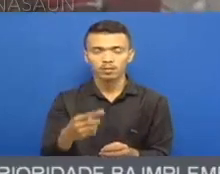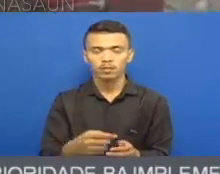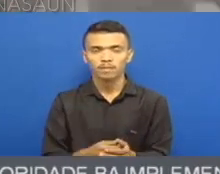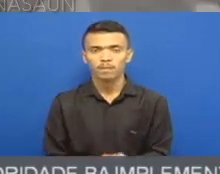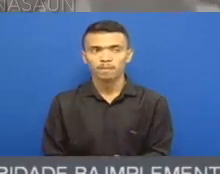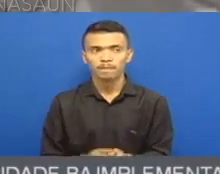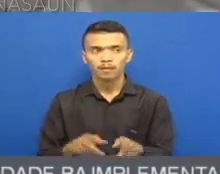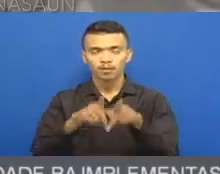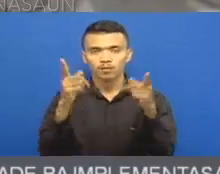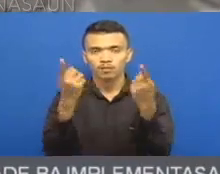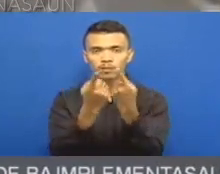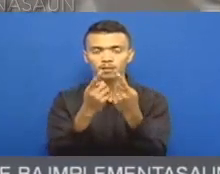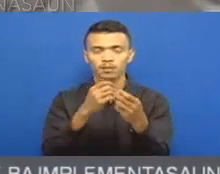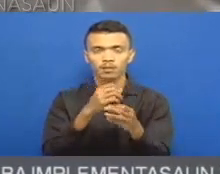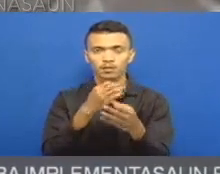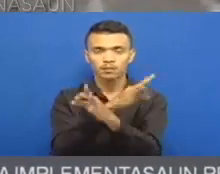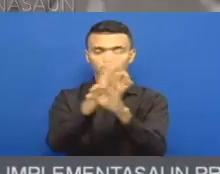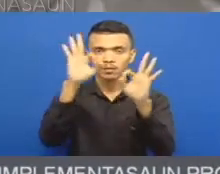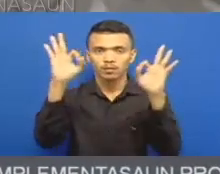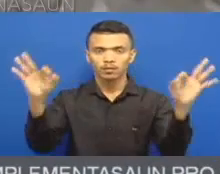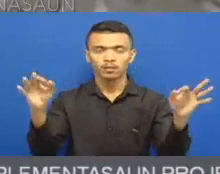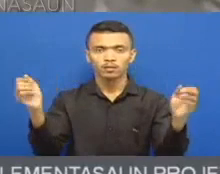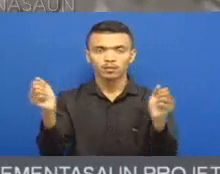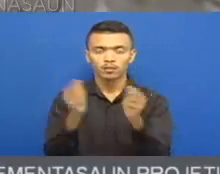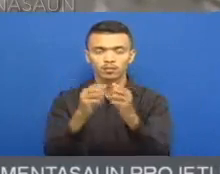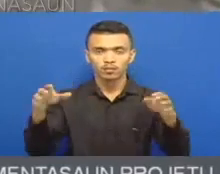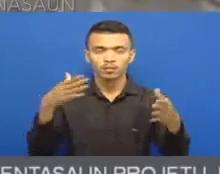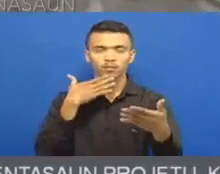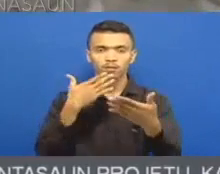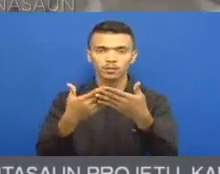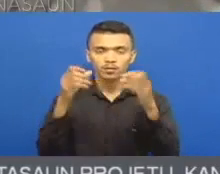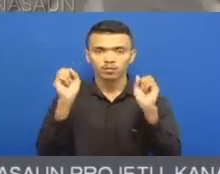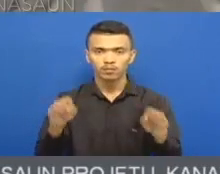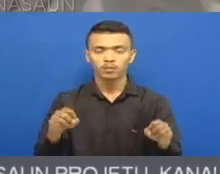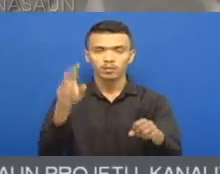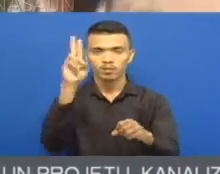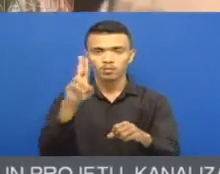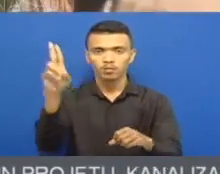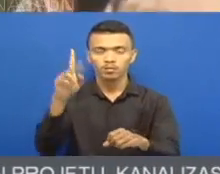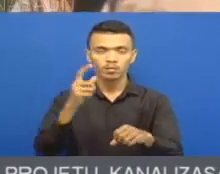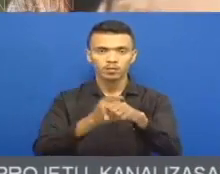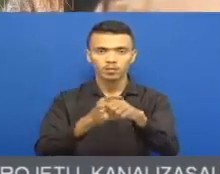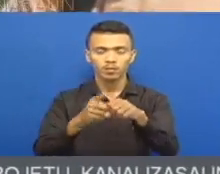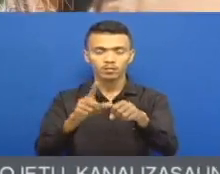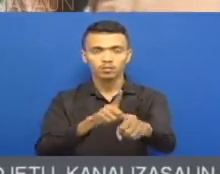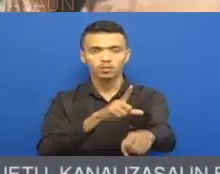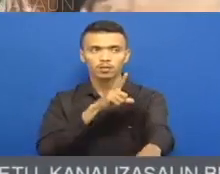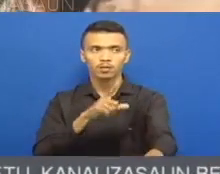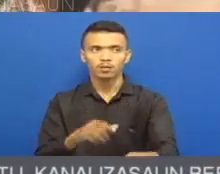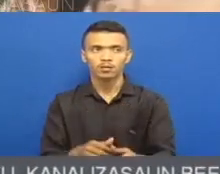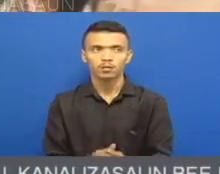manifesta, companhia garante se finaliza obra ne, ho qualidade atunu nebel usa e longo prazo. Abi iha ne